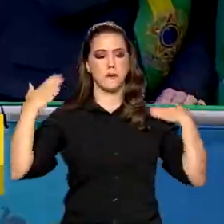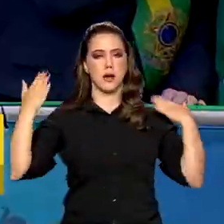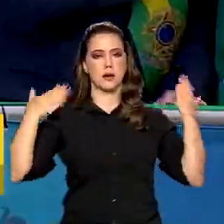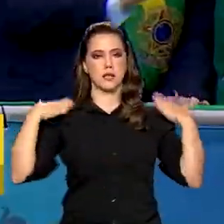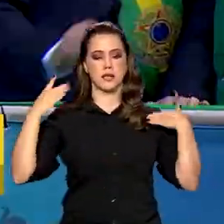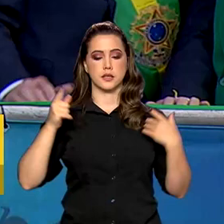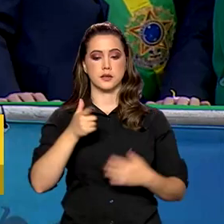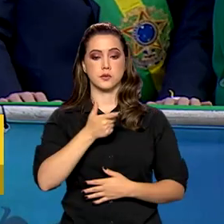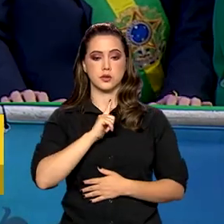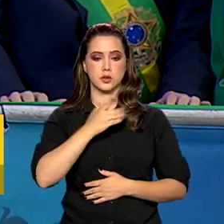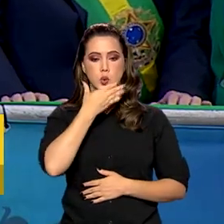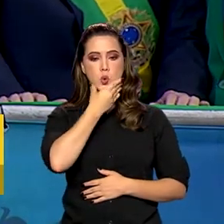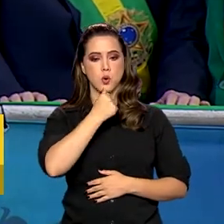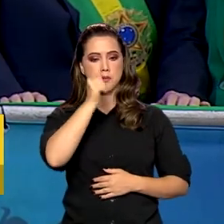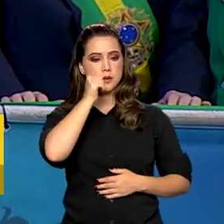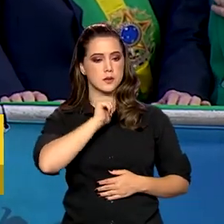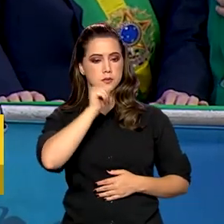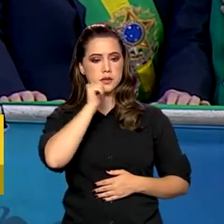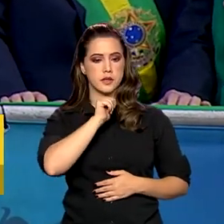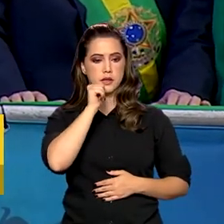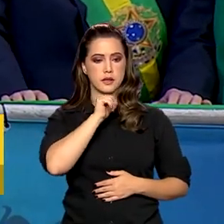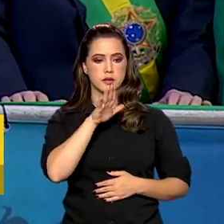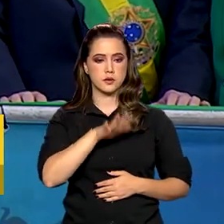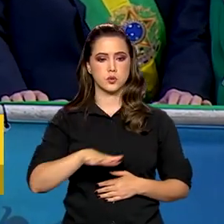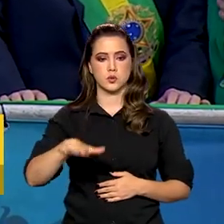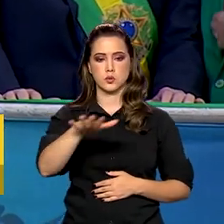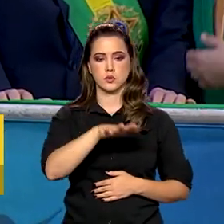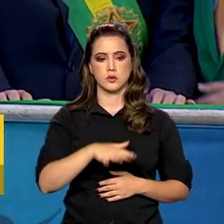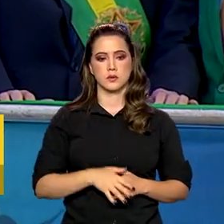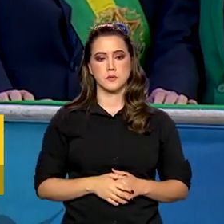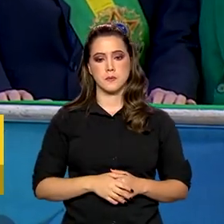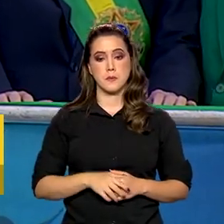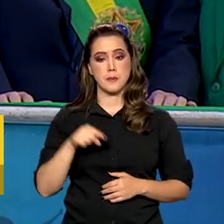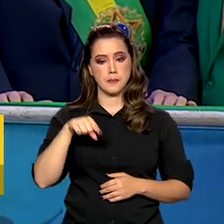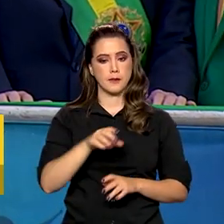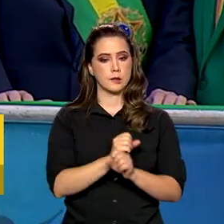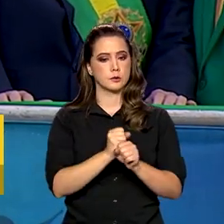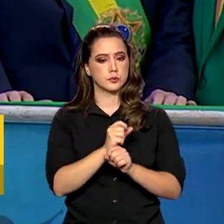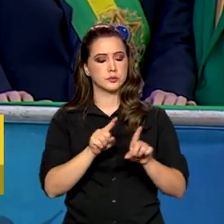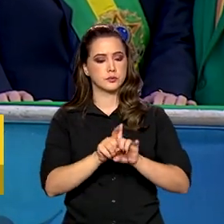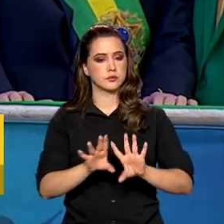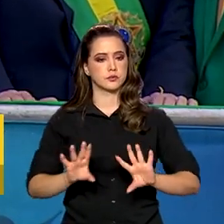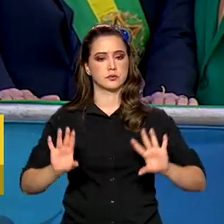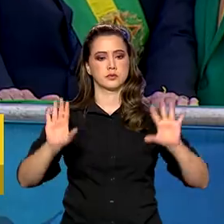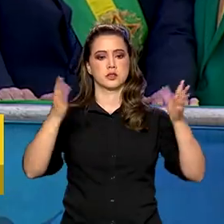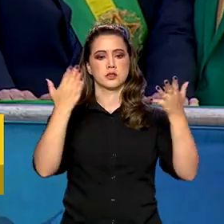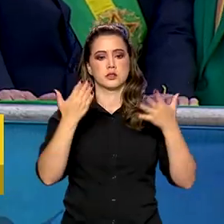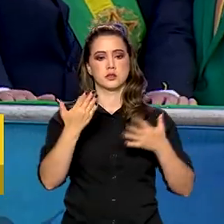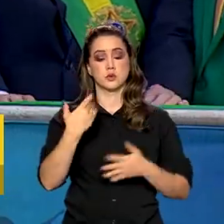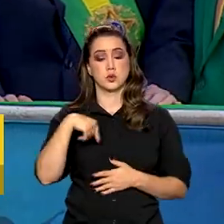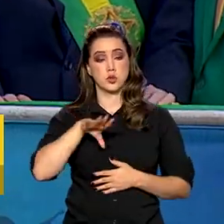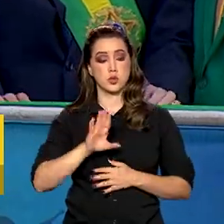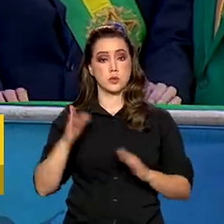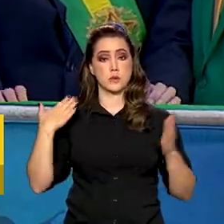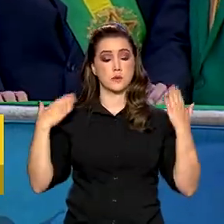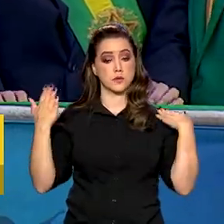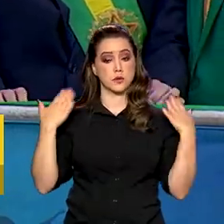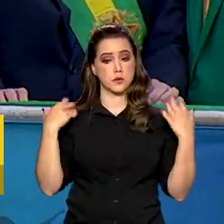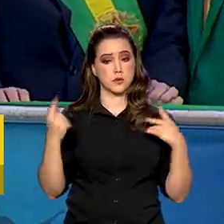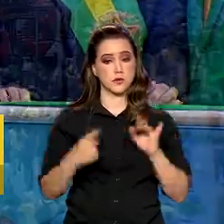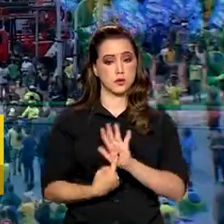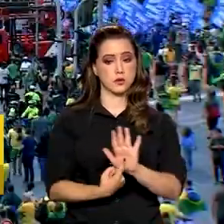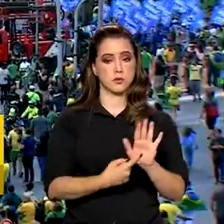por homens e mulheres da Marinha. Esse ano também o desfile da Marinha de Tropa a Pé, ele vem com